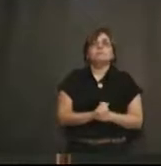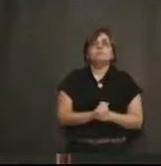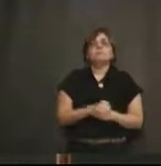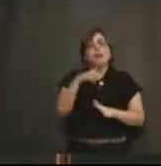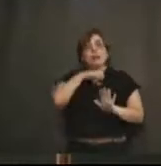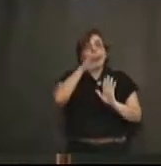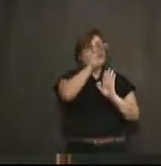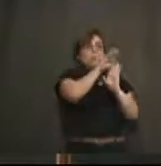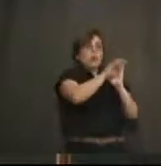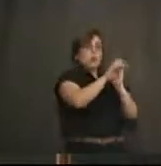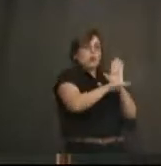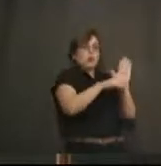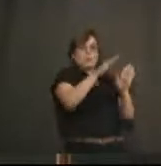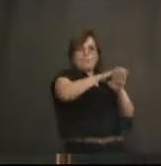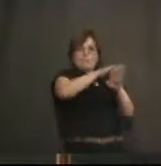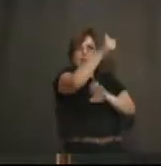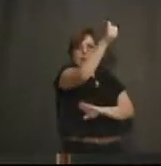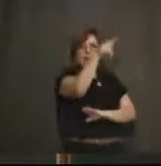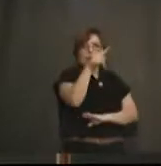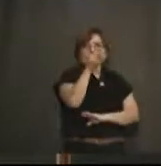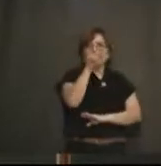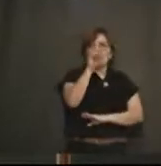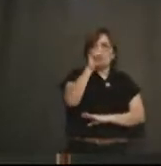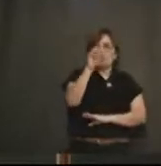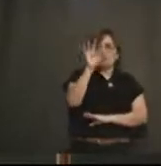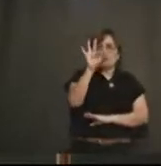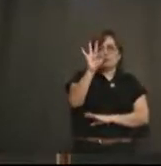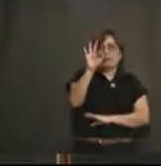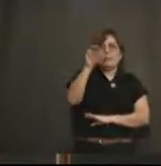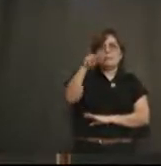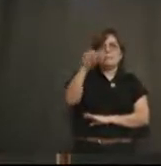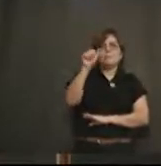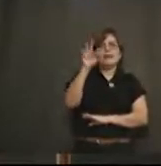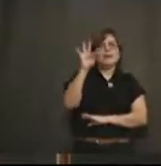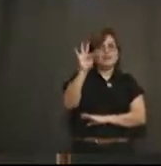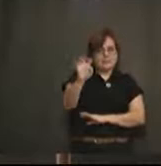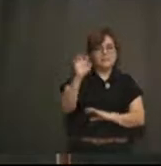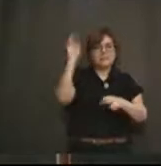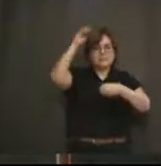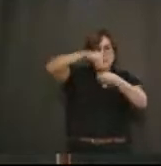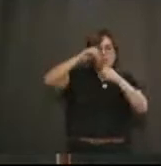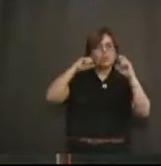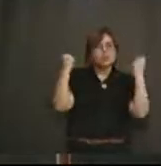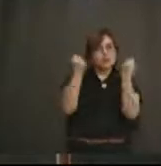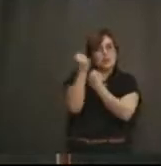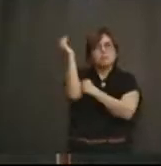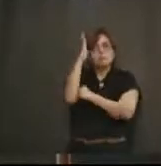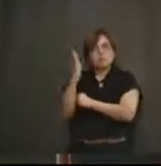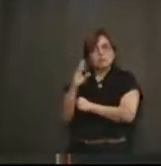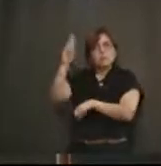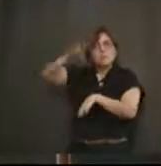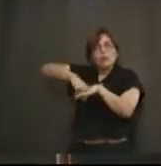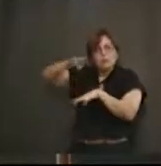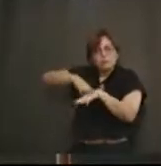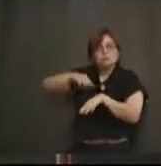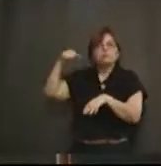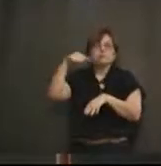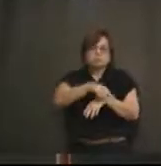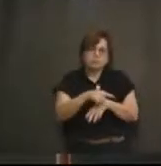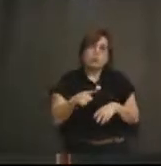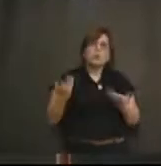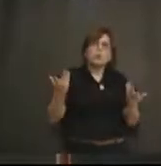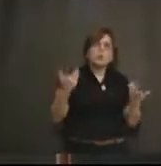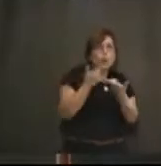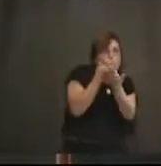mais bem-sucedidos do Profmat, né, que é esse programa gerenciado da Sociedade Brasileira de Matemática. Isso foi um elemento muito forte também a